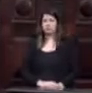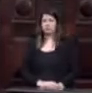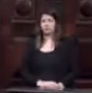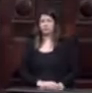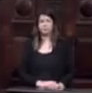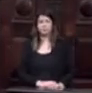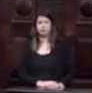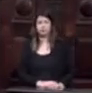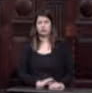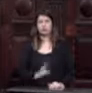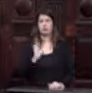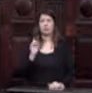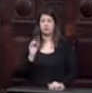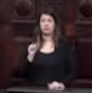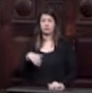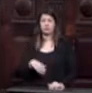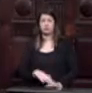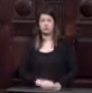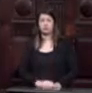Deputado Edson Albertassi.